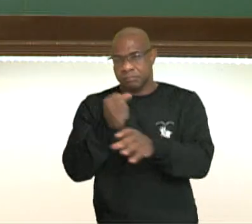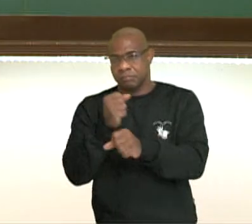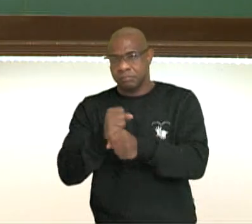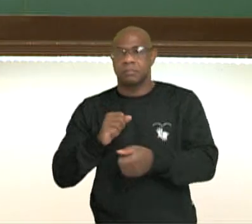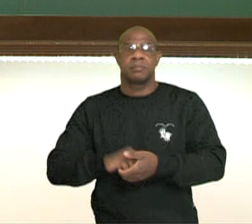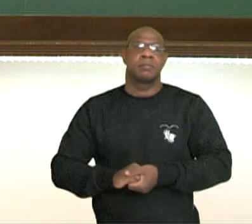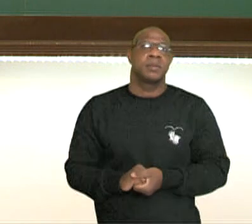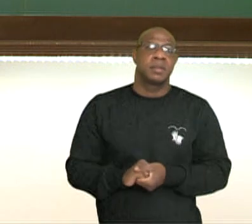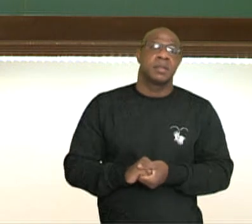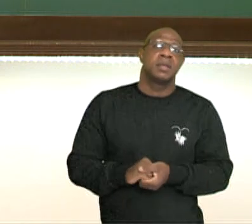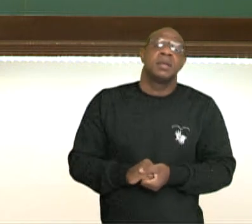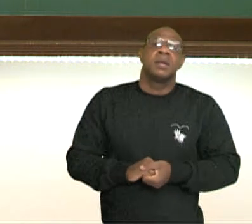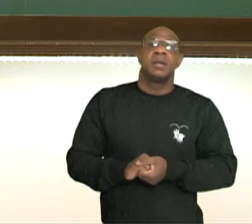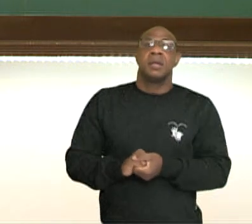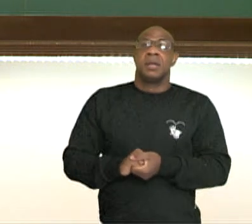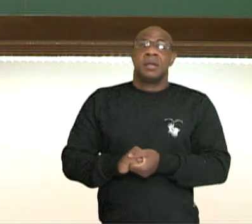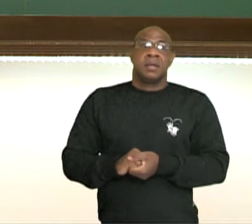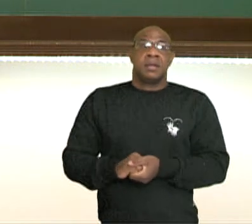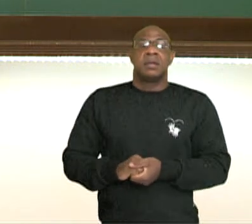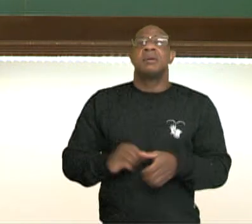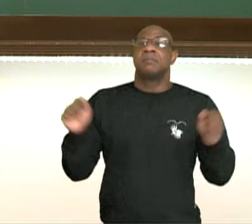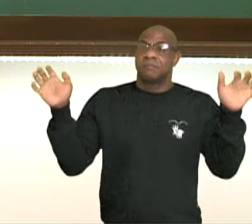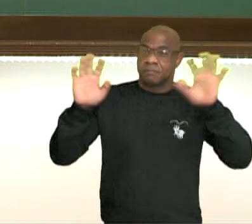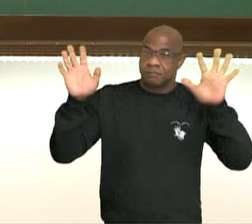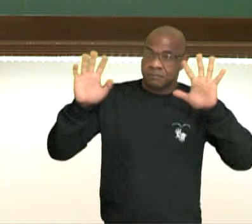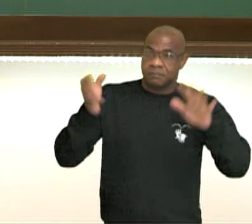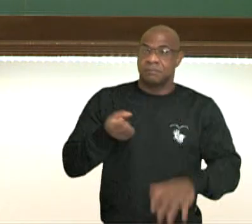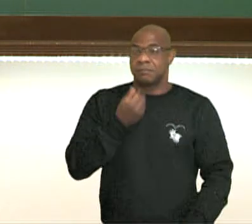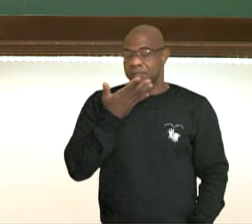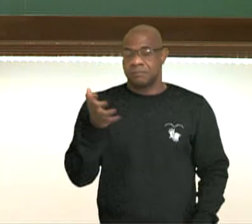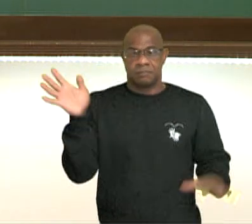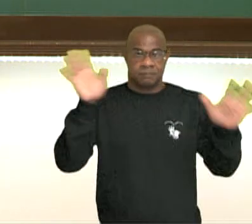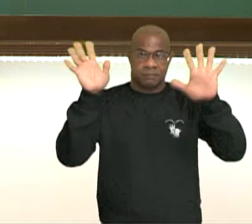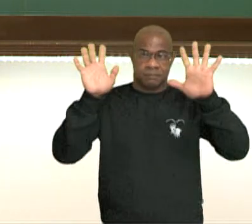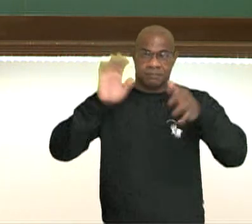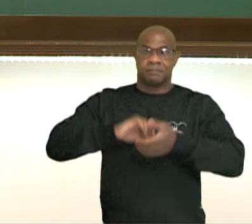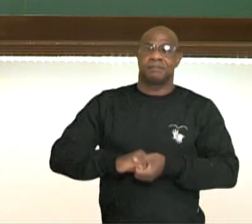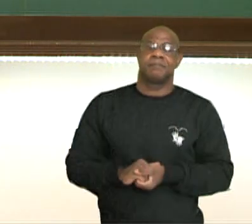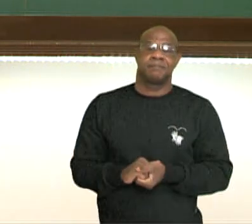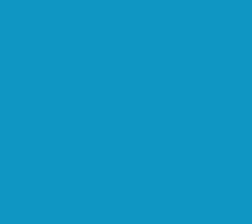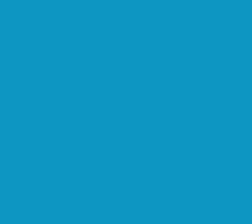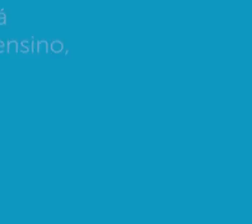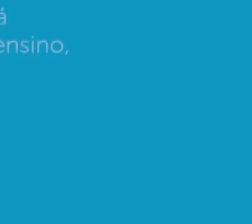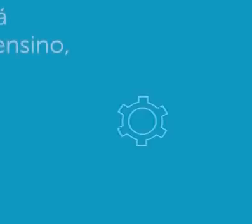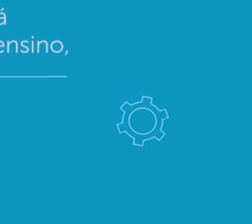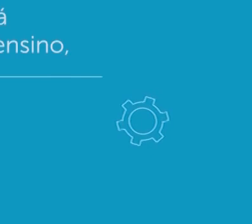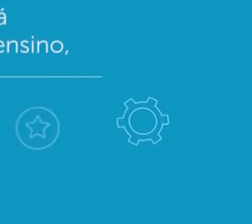nossa aula tenha sido bem valorosa para você, como foi para mim. Um beijo e até a próxima!